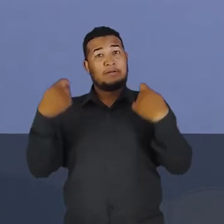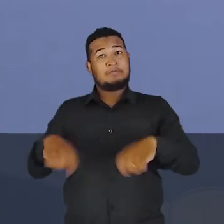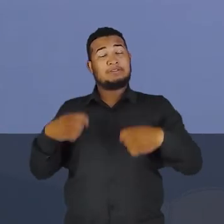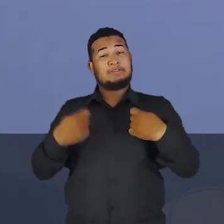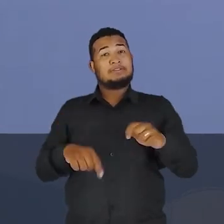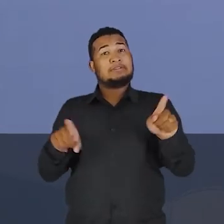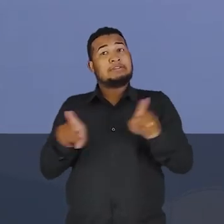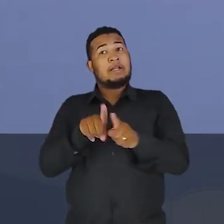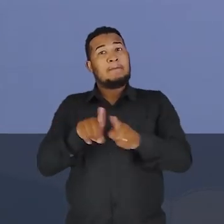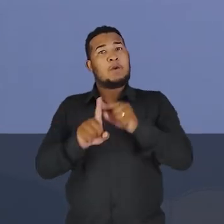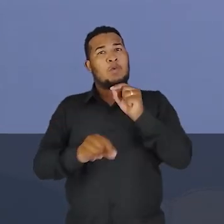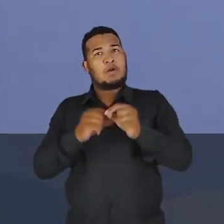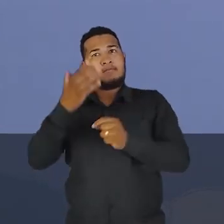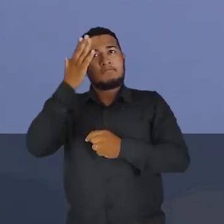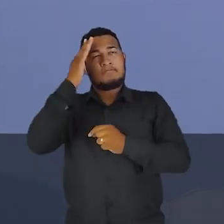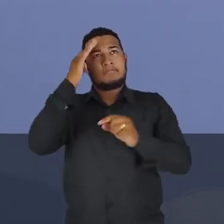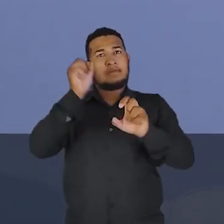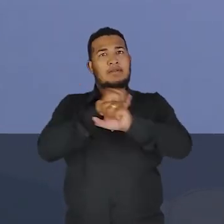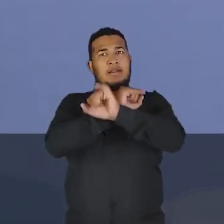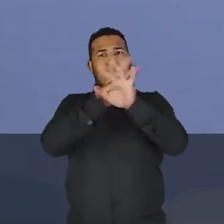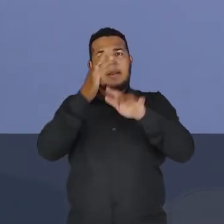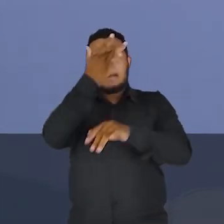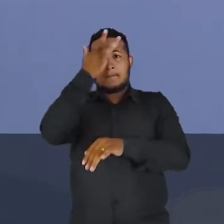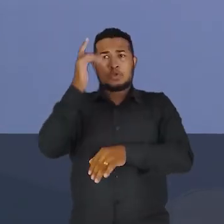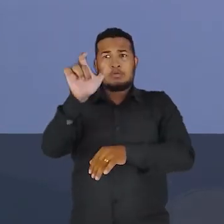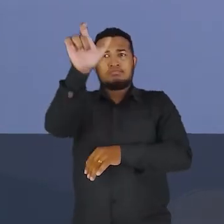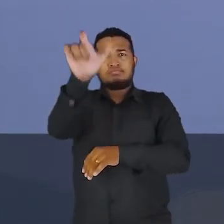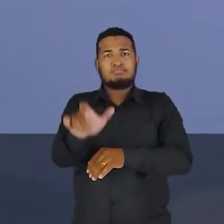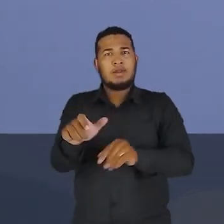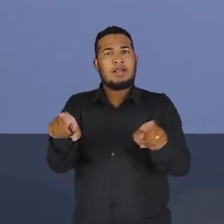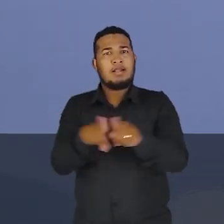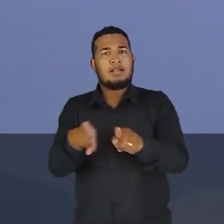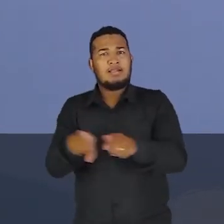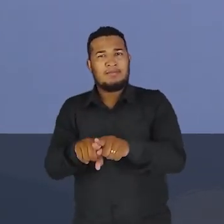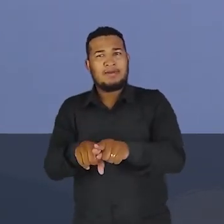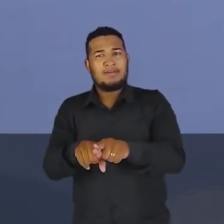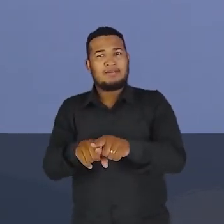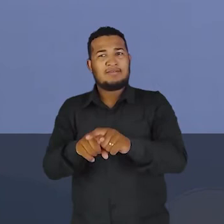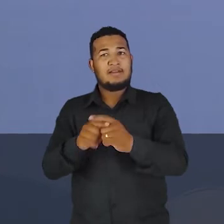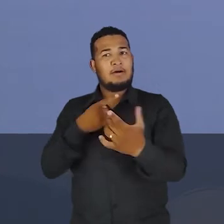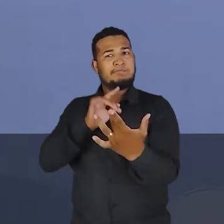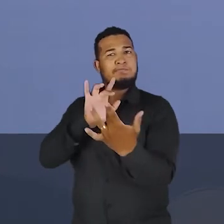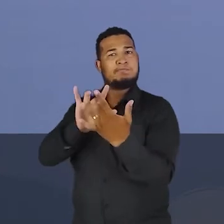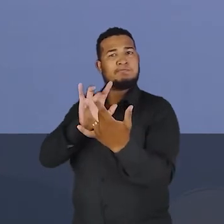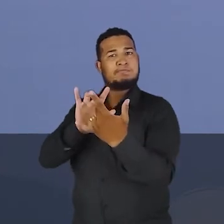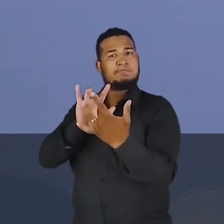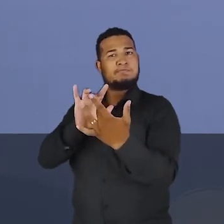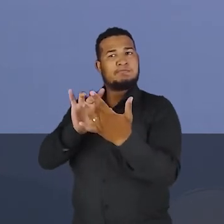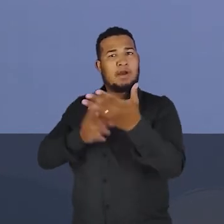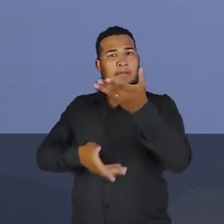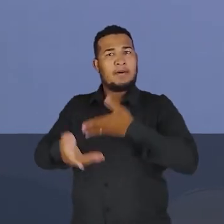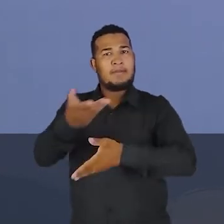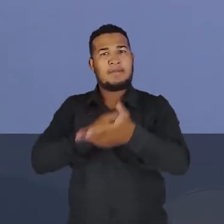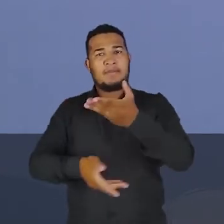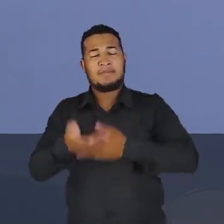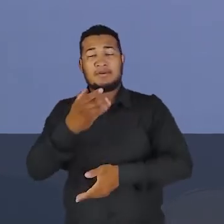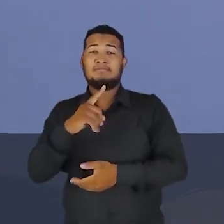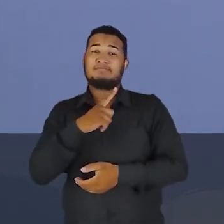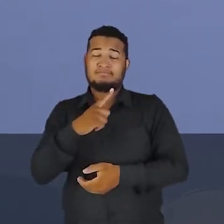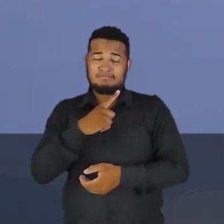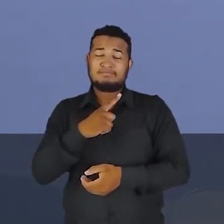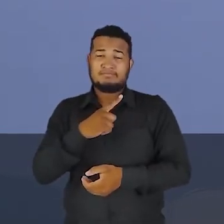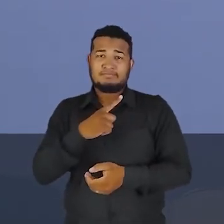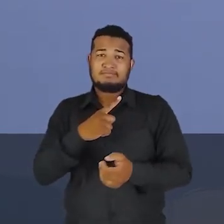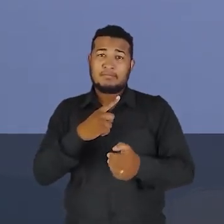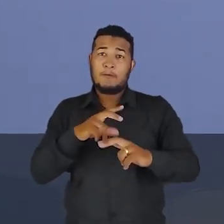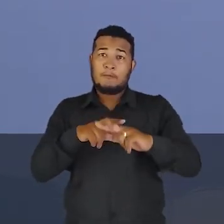precisamos passar a entender que o outro existe e que o outro convive comigo. Não só que ele existe, mas é que ele é